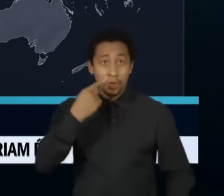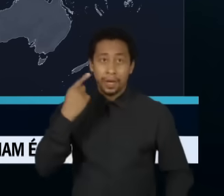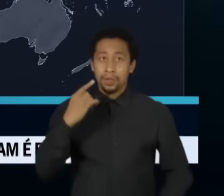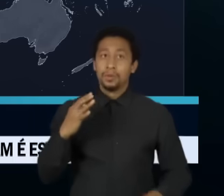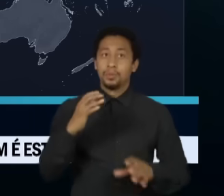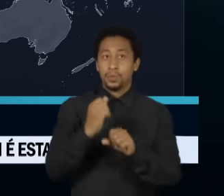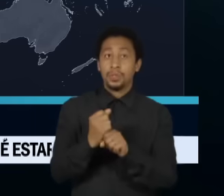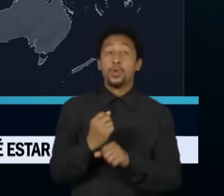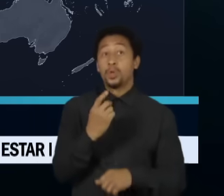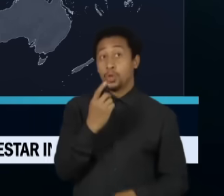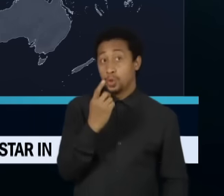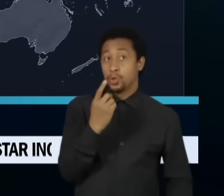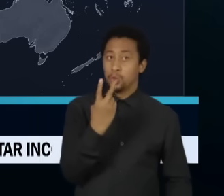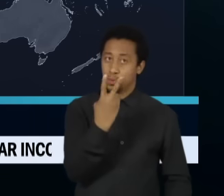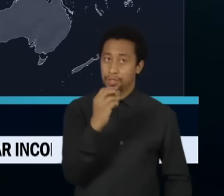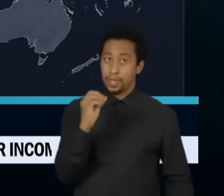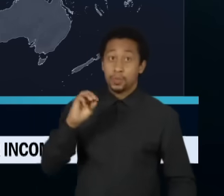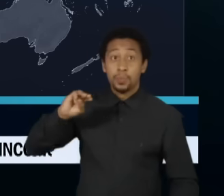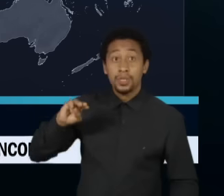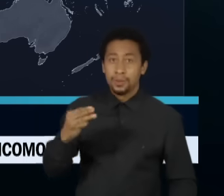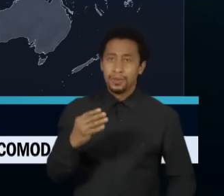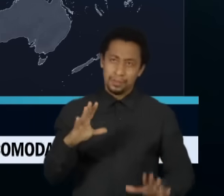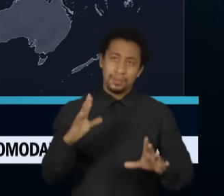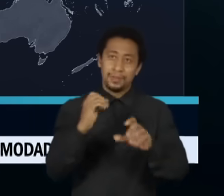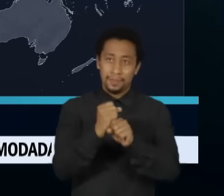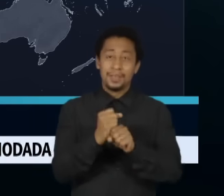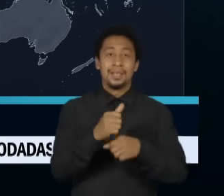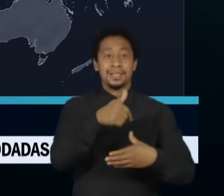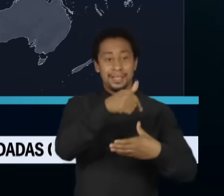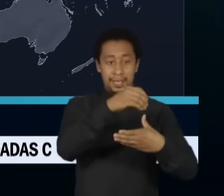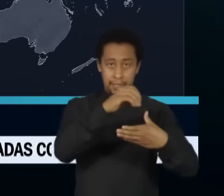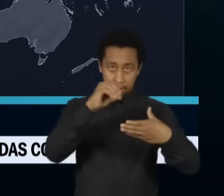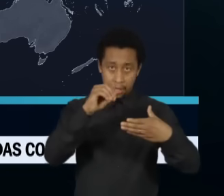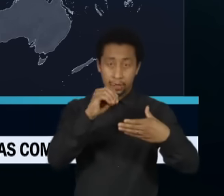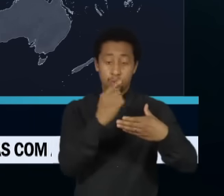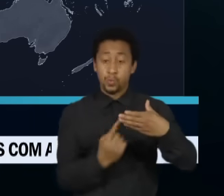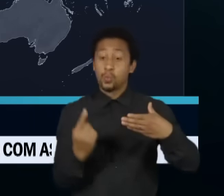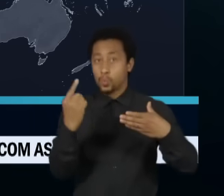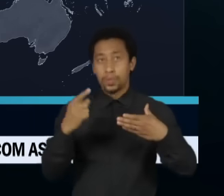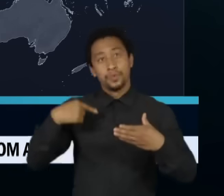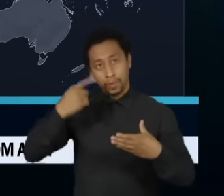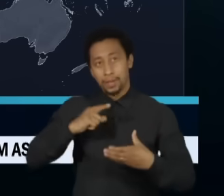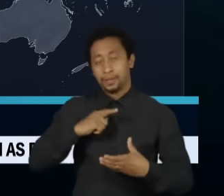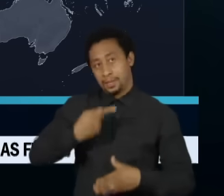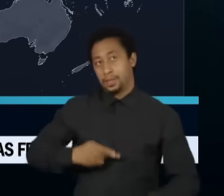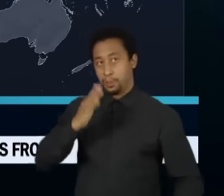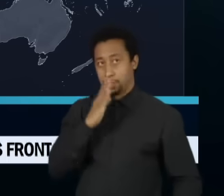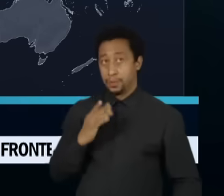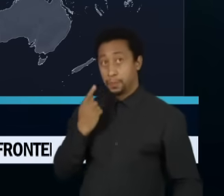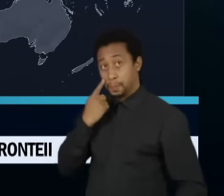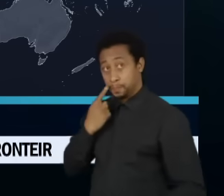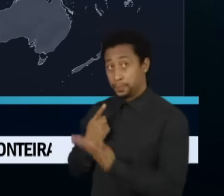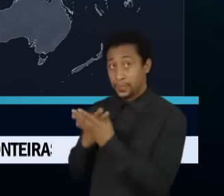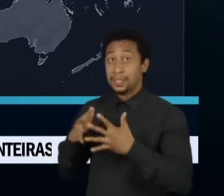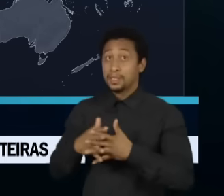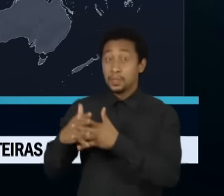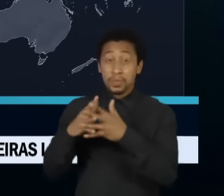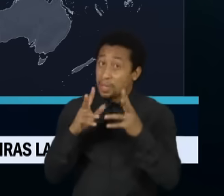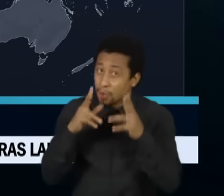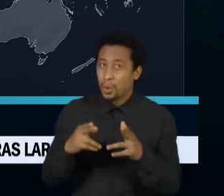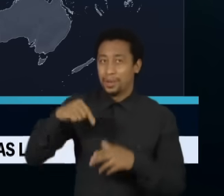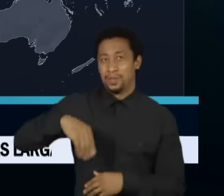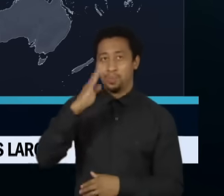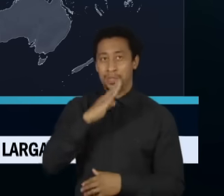pessoas, o que dá um advogado para cada 700 habitantes. Os Estados Unidos tm a mesma quantidade de advogados que no Brasil,